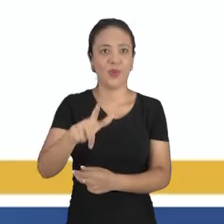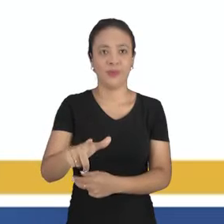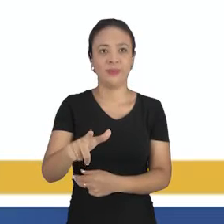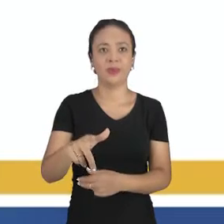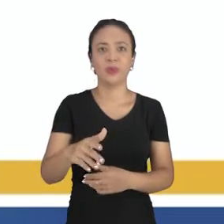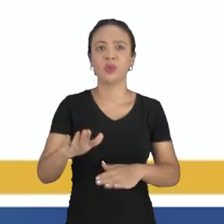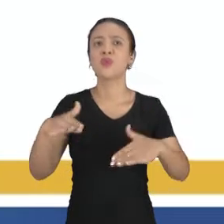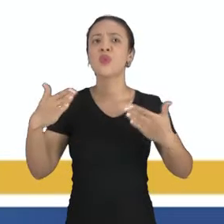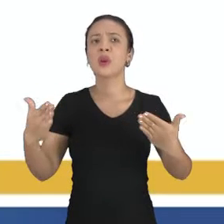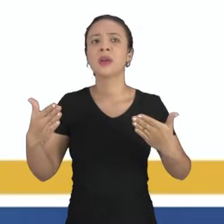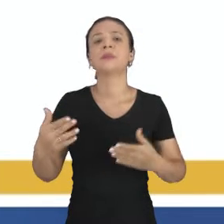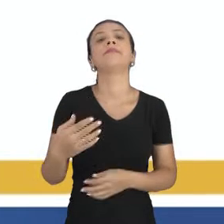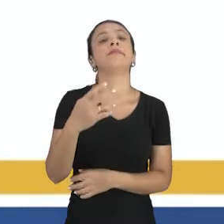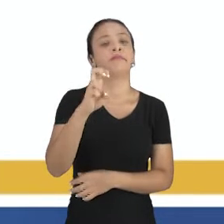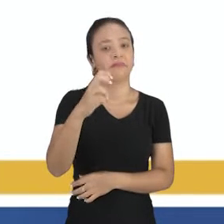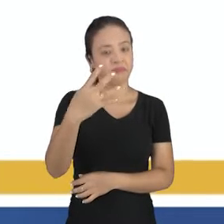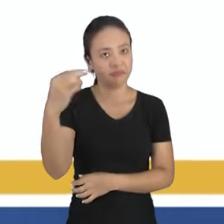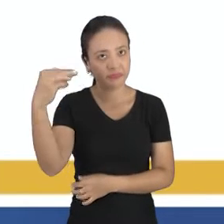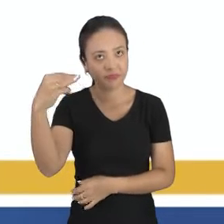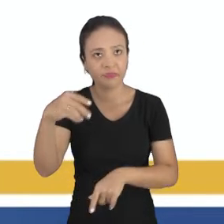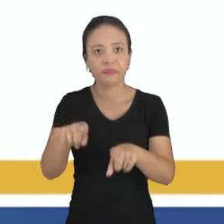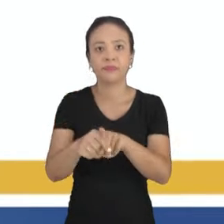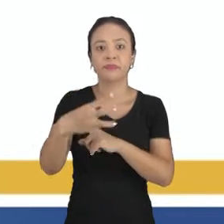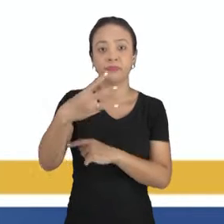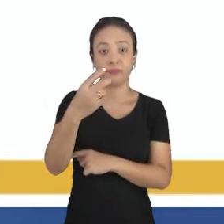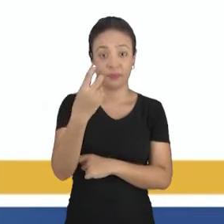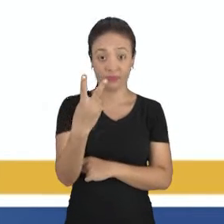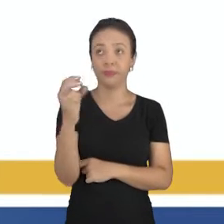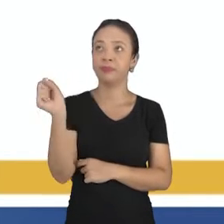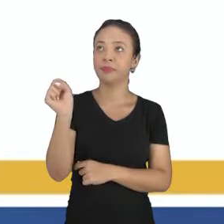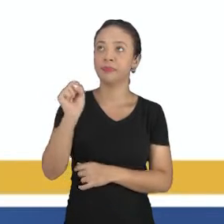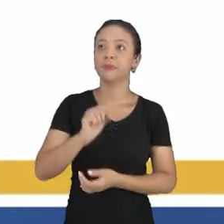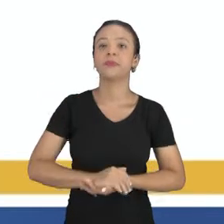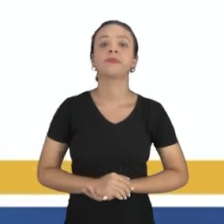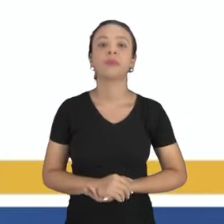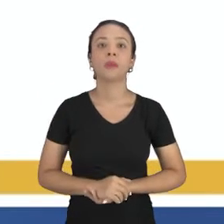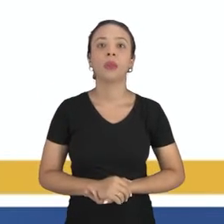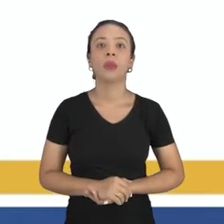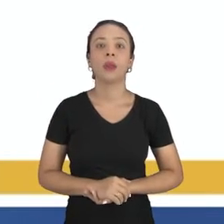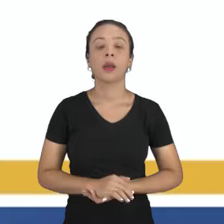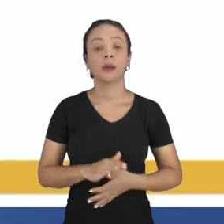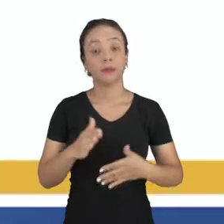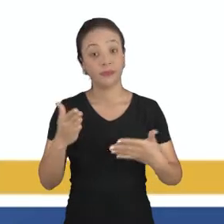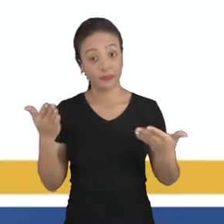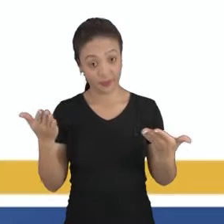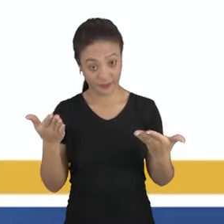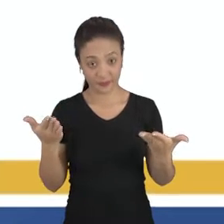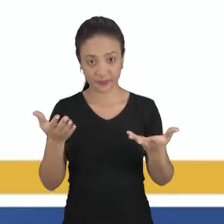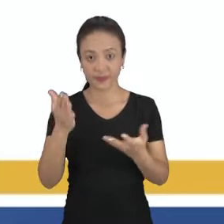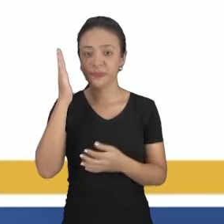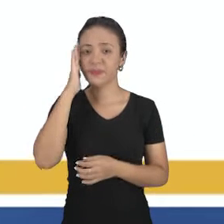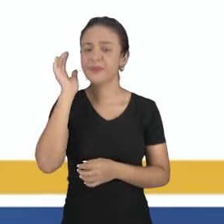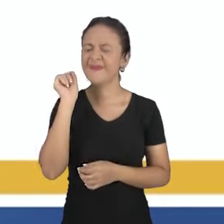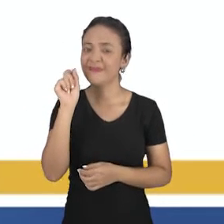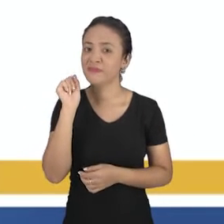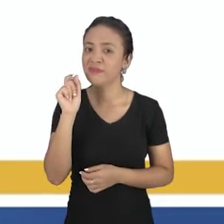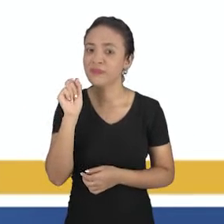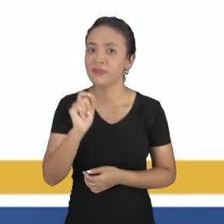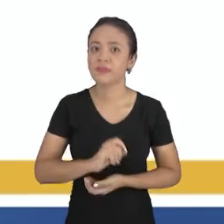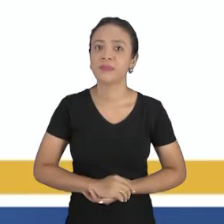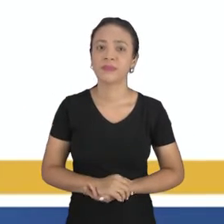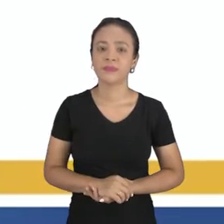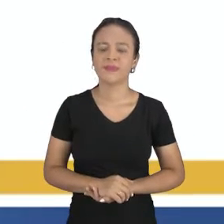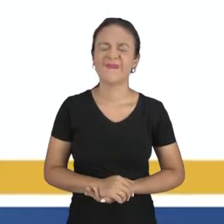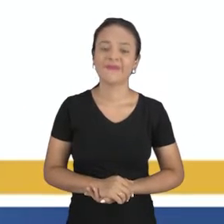54 minutos e 32 segundos e a gente quer saber na questão